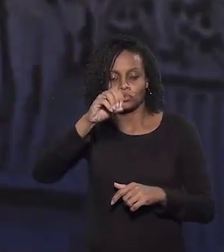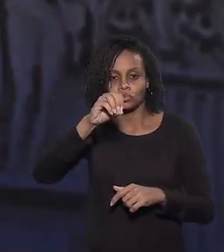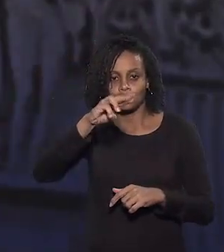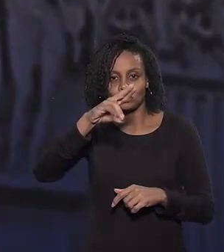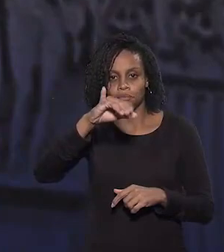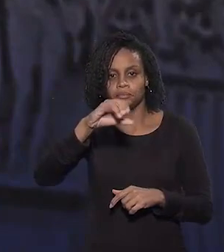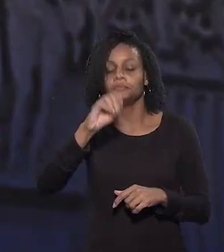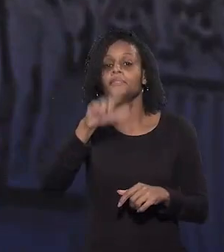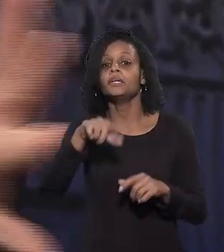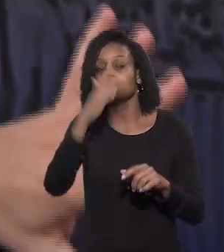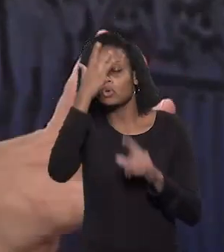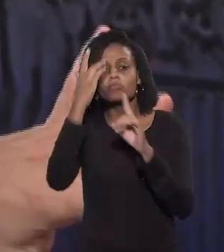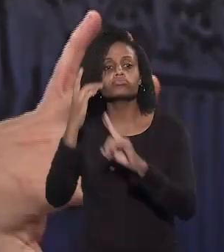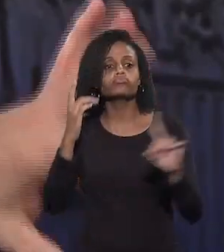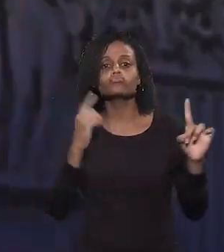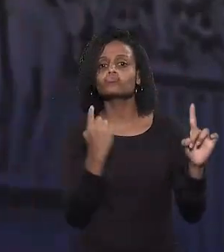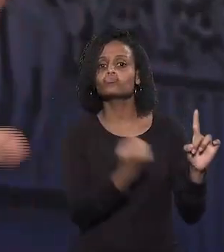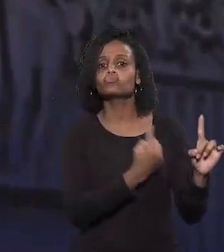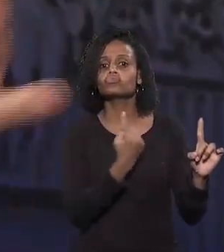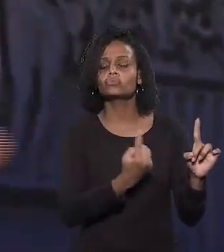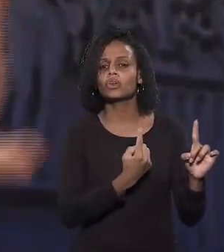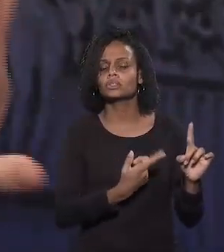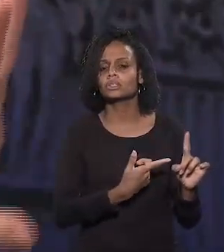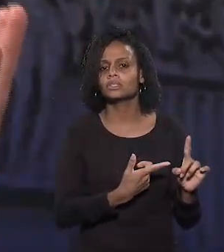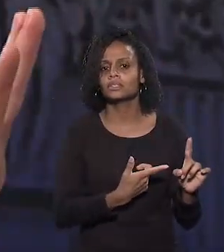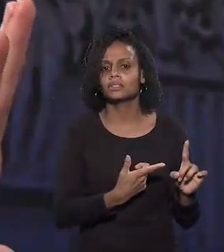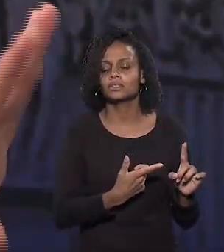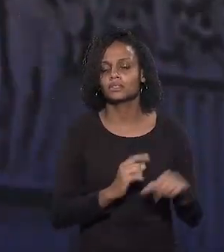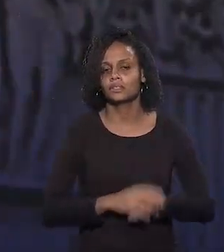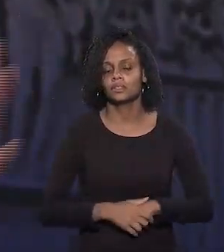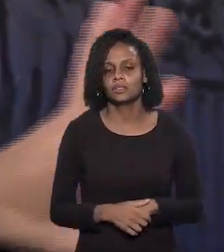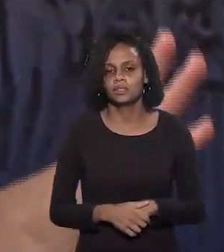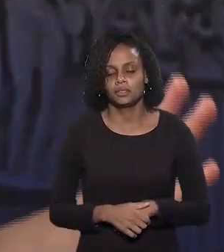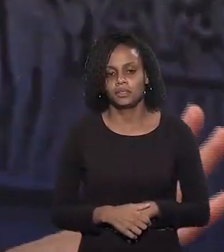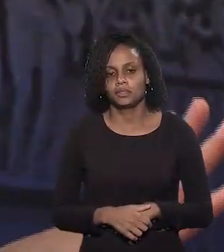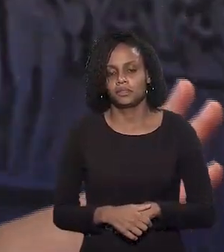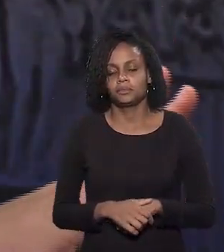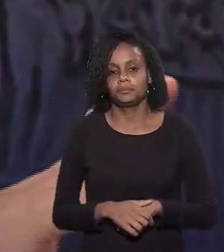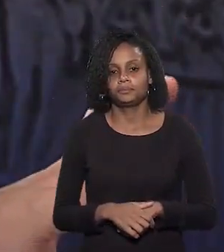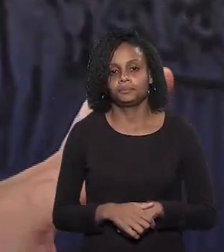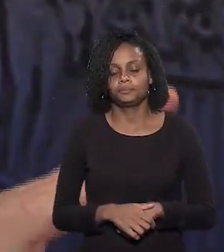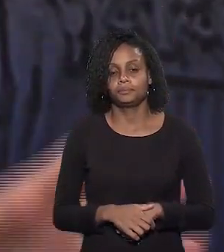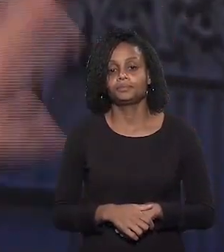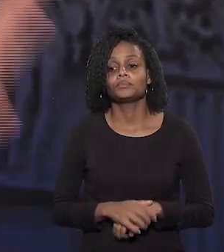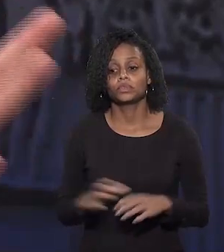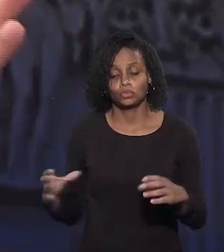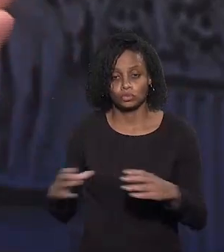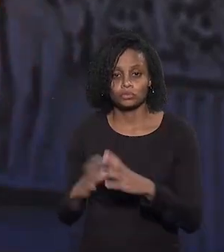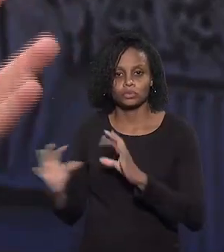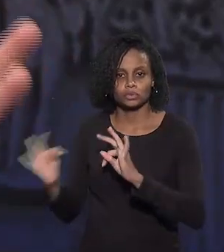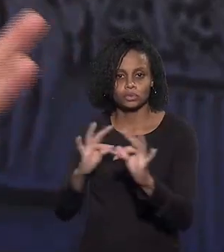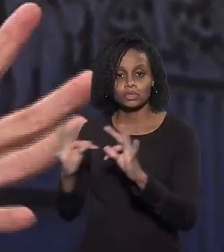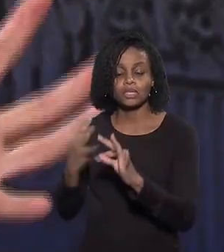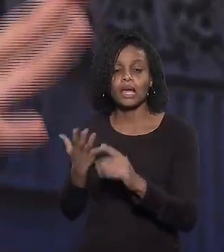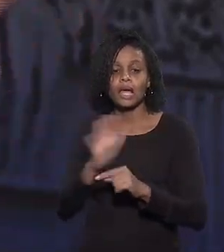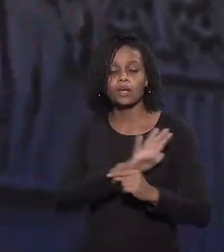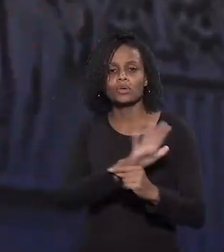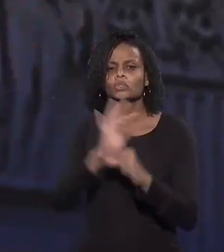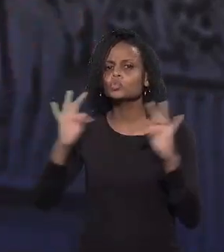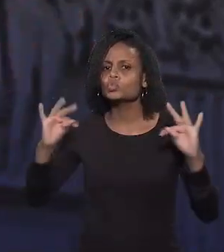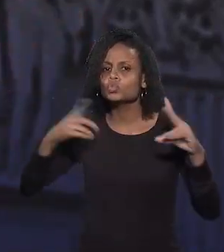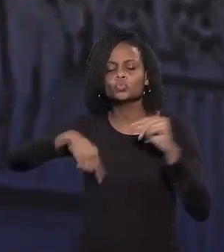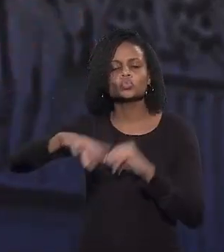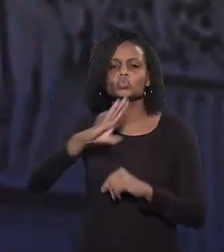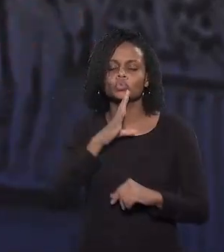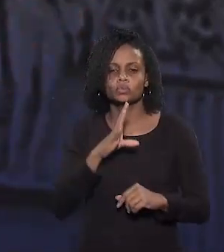hospícios era isolar a pessoa que não sabiam como ajudar. São duas coisas totalmente diferentes. Aqui se tenta oferecer tudo o